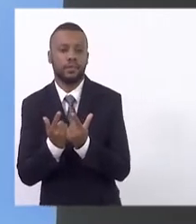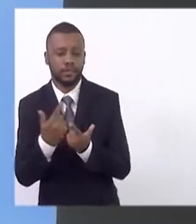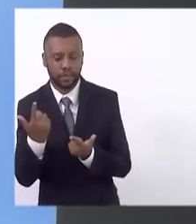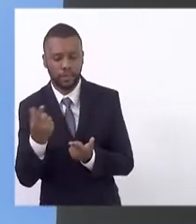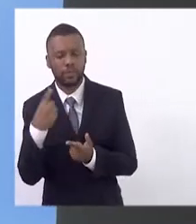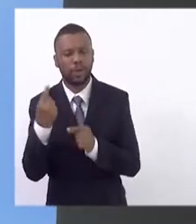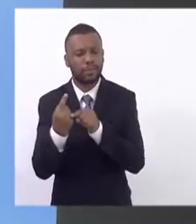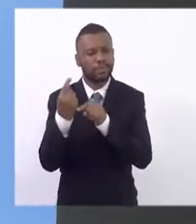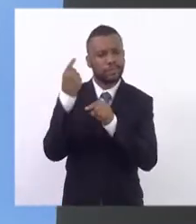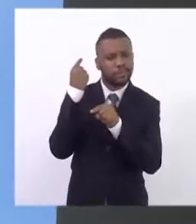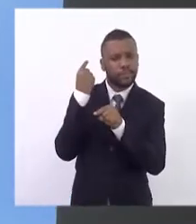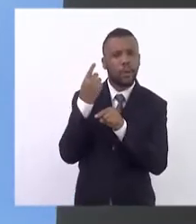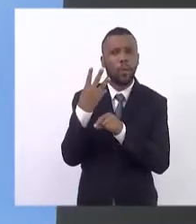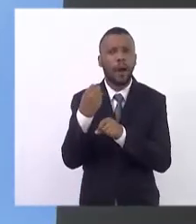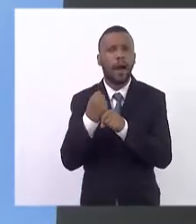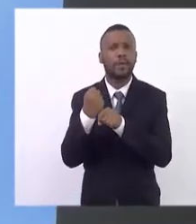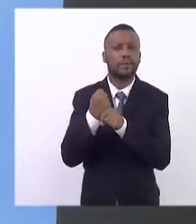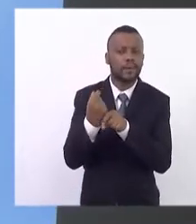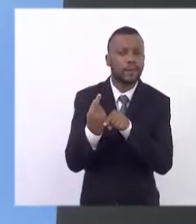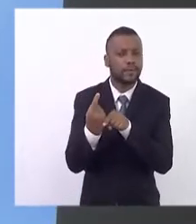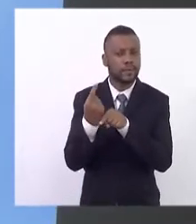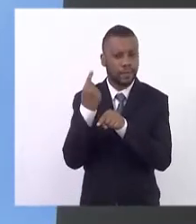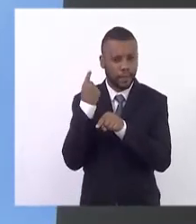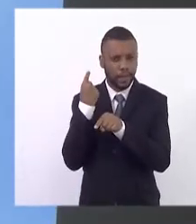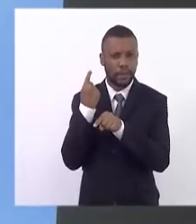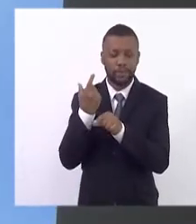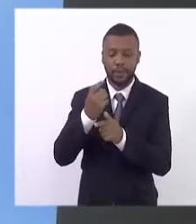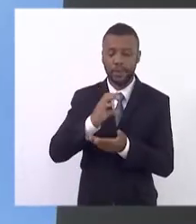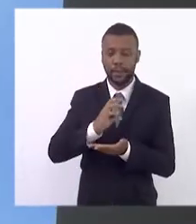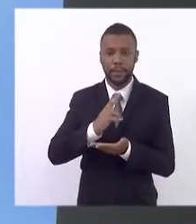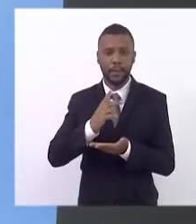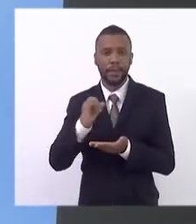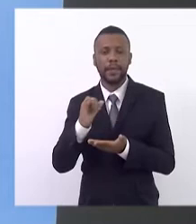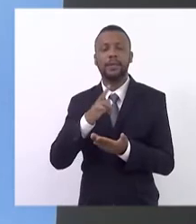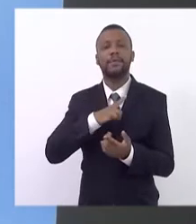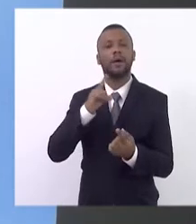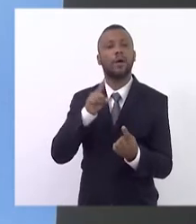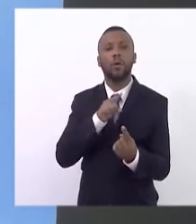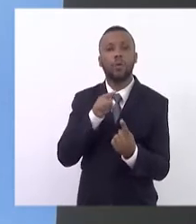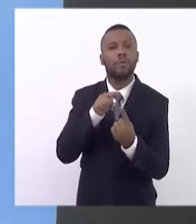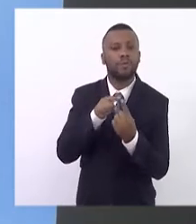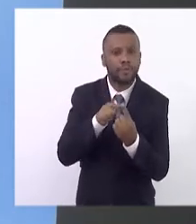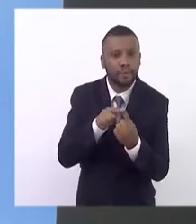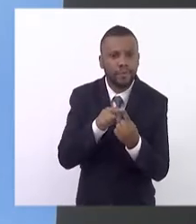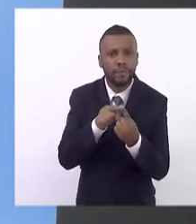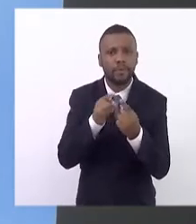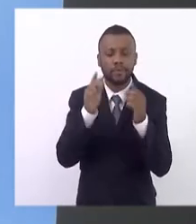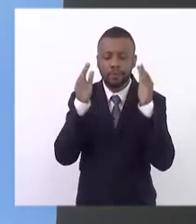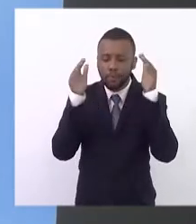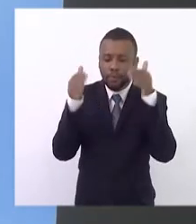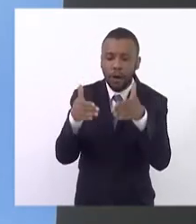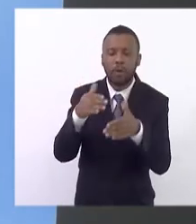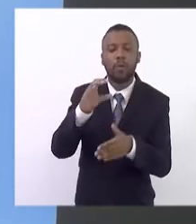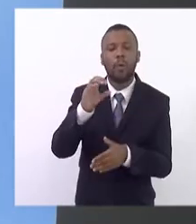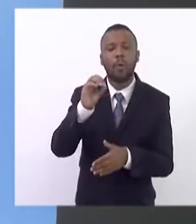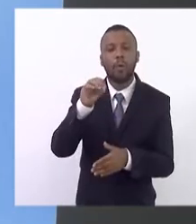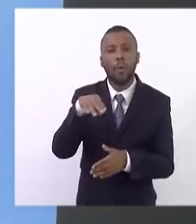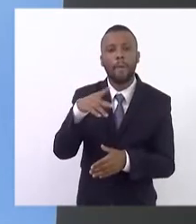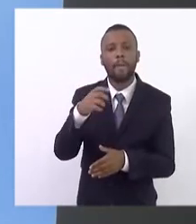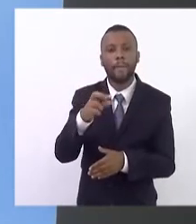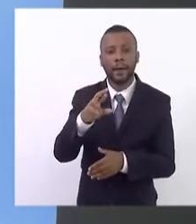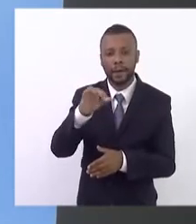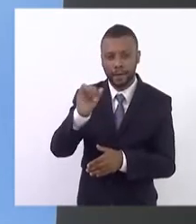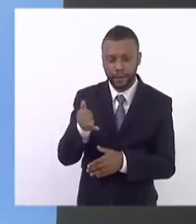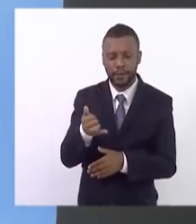CPI, há uns 4 anos atrás, visando exatamente o Comperge, né,